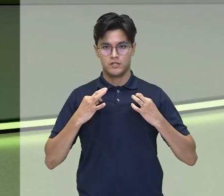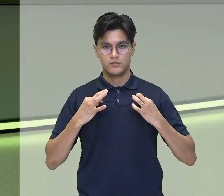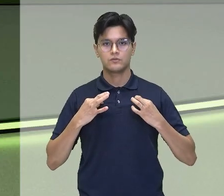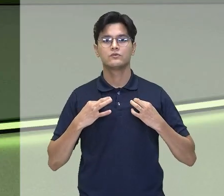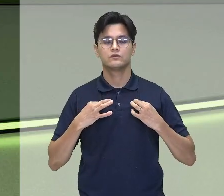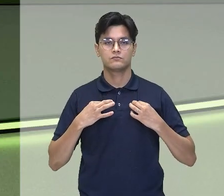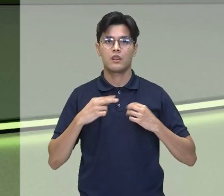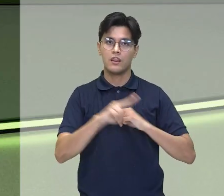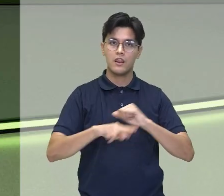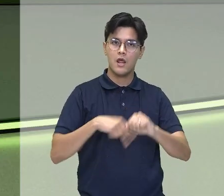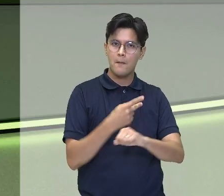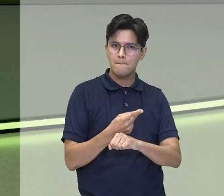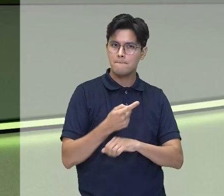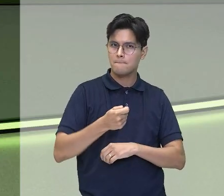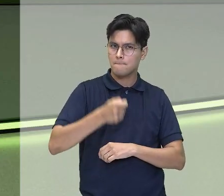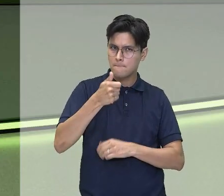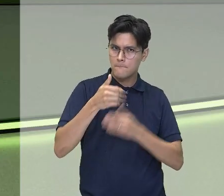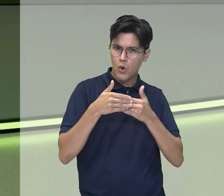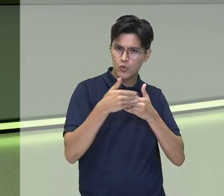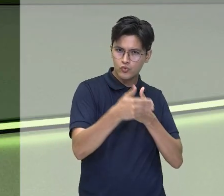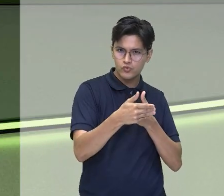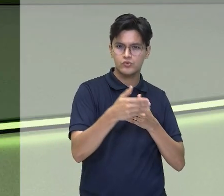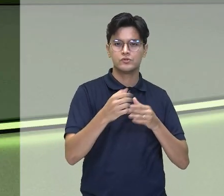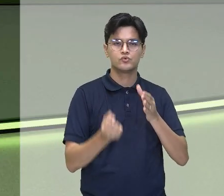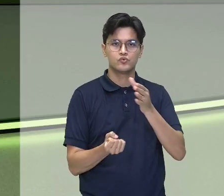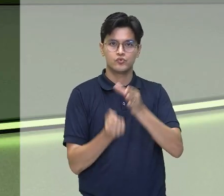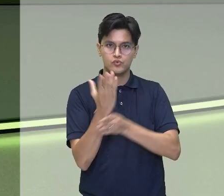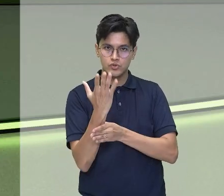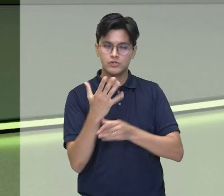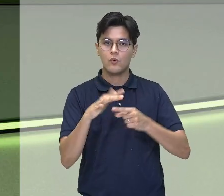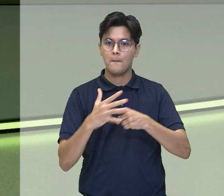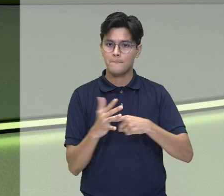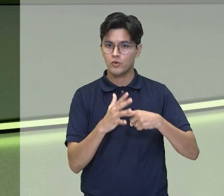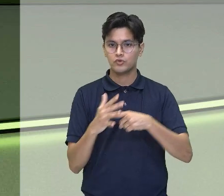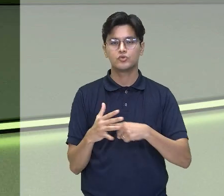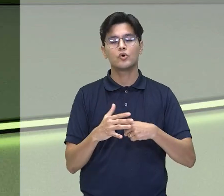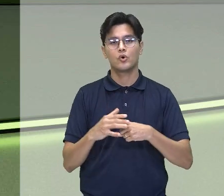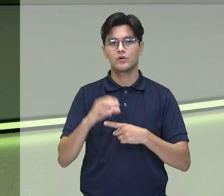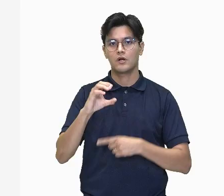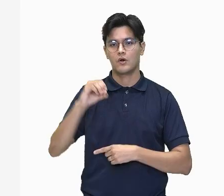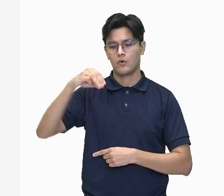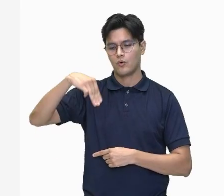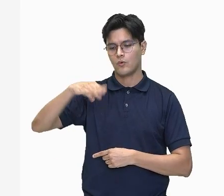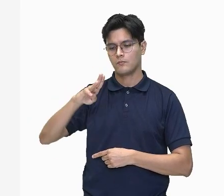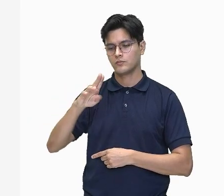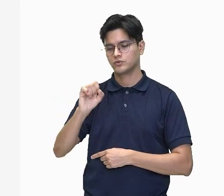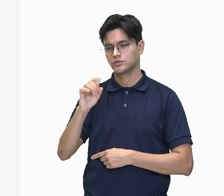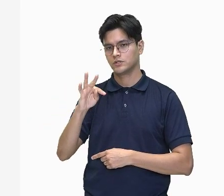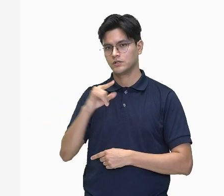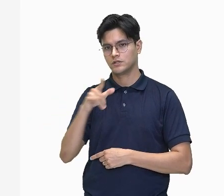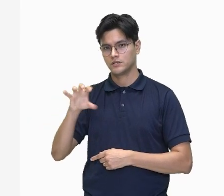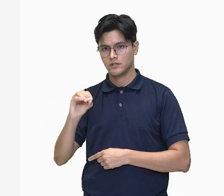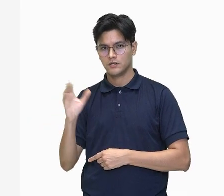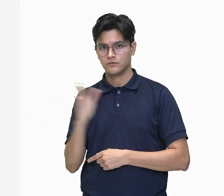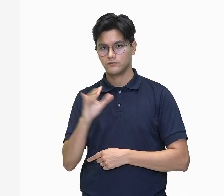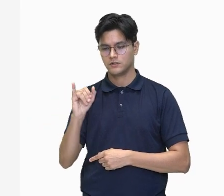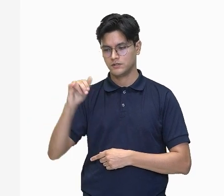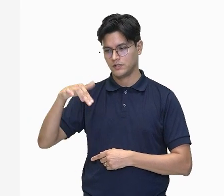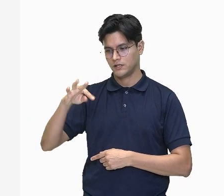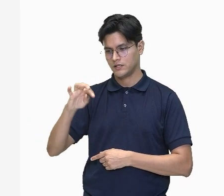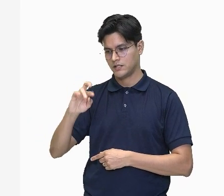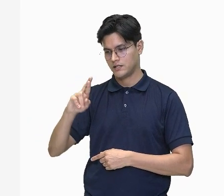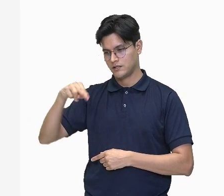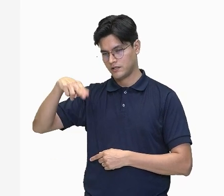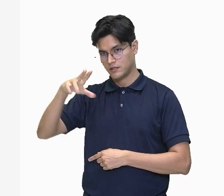pouco depois o motor de combustão interna, certo? O motor de combustão interna, eles surgiram